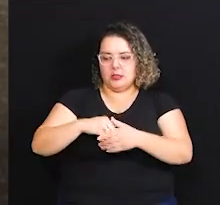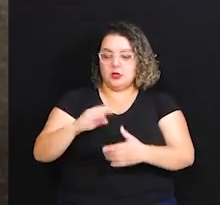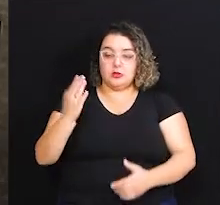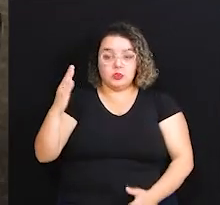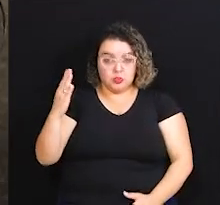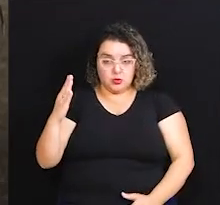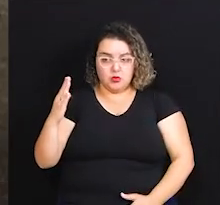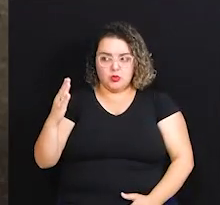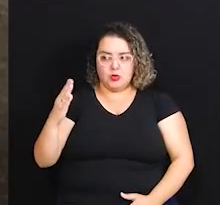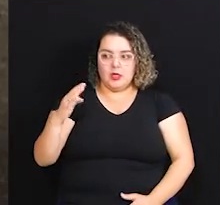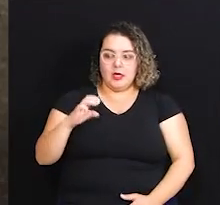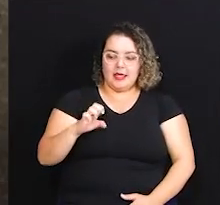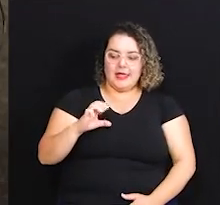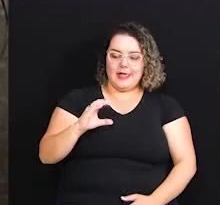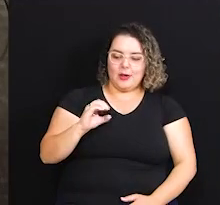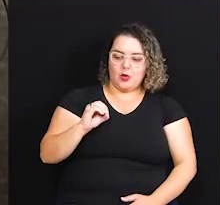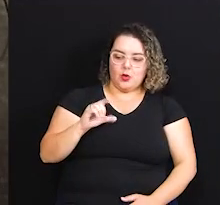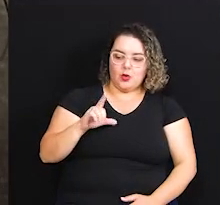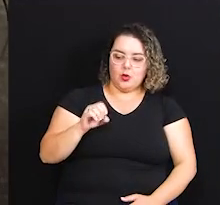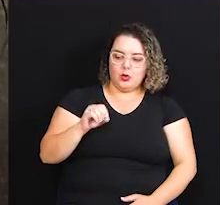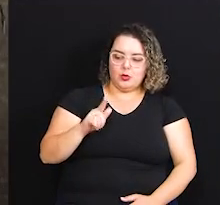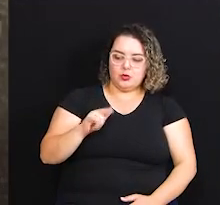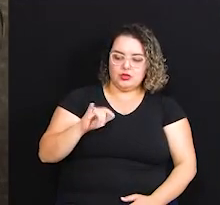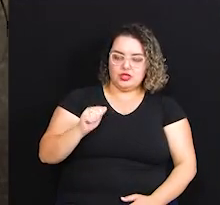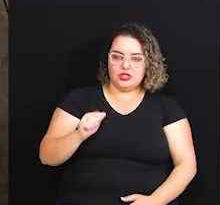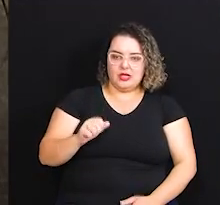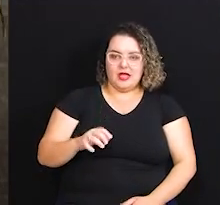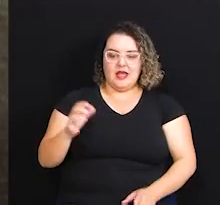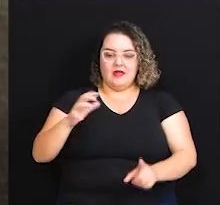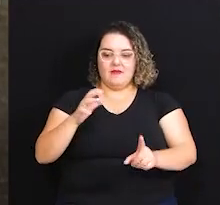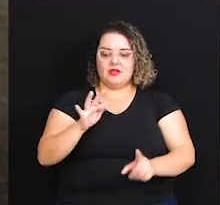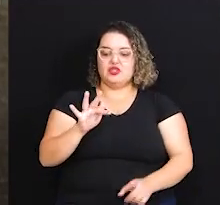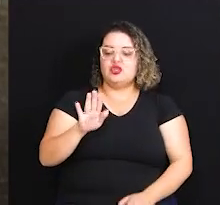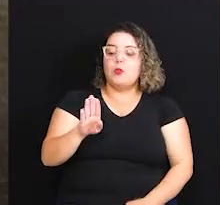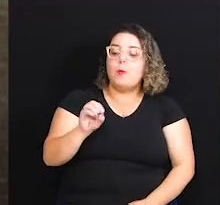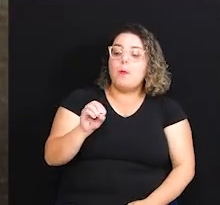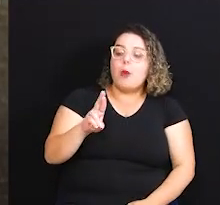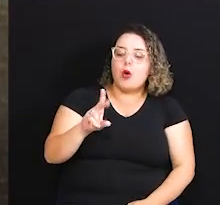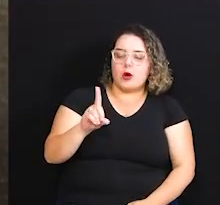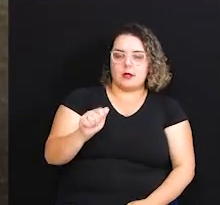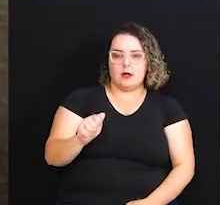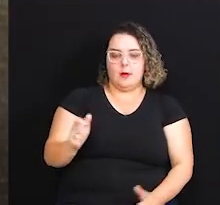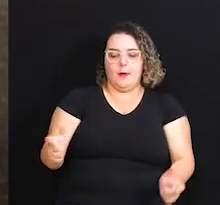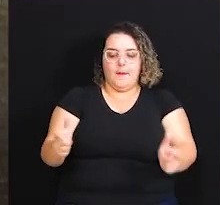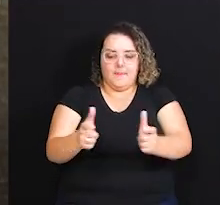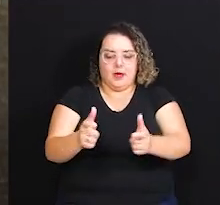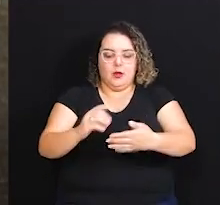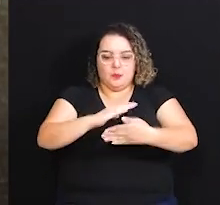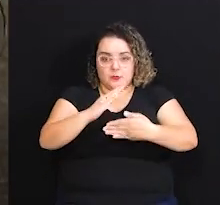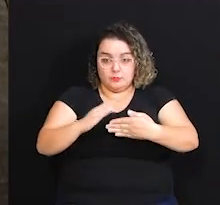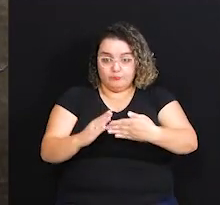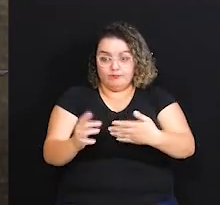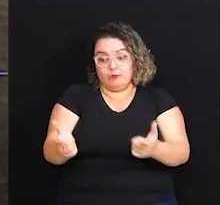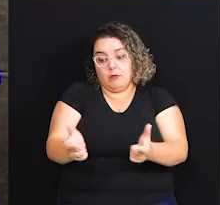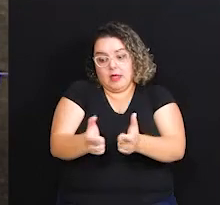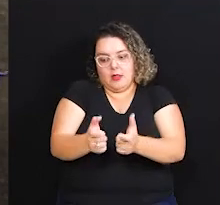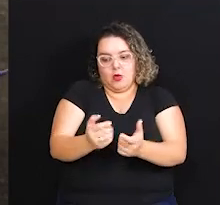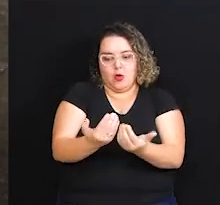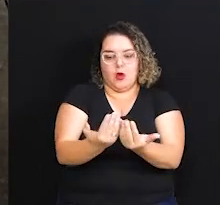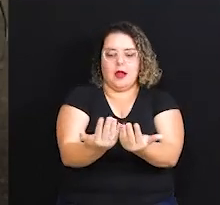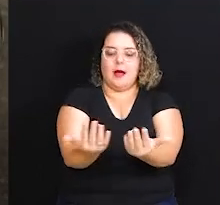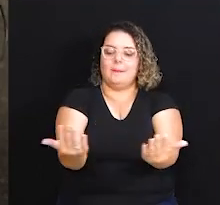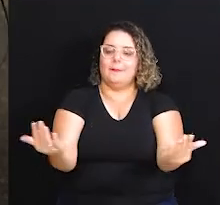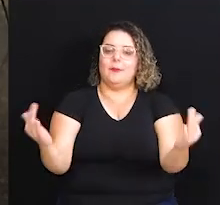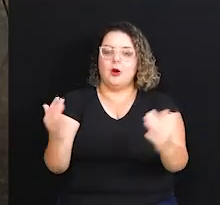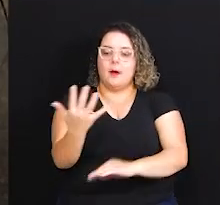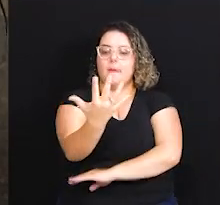biologia, dentro da ecologia, de efeito de borda. Quanto menor a área de mata, maior a borda também dela, e